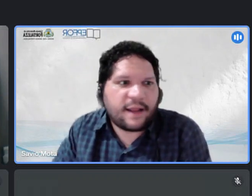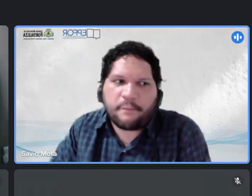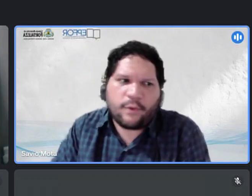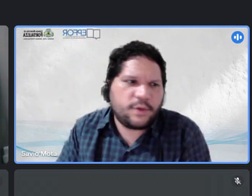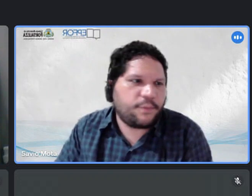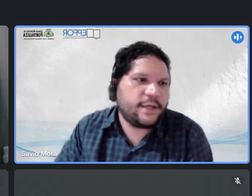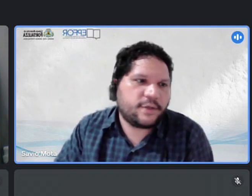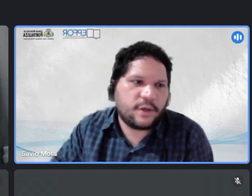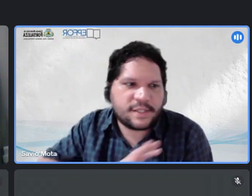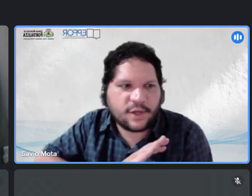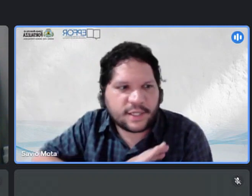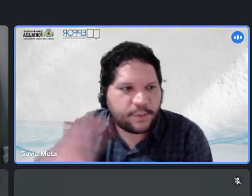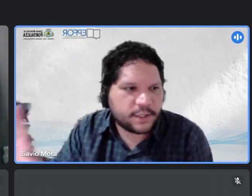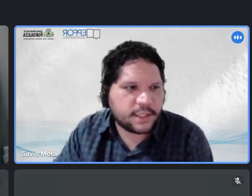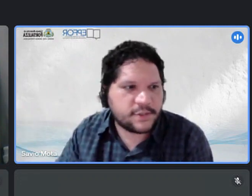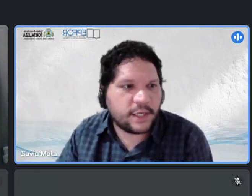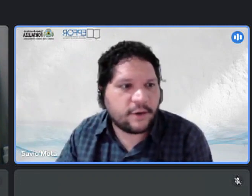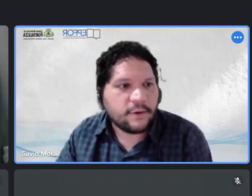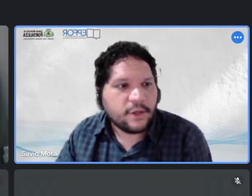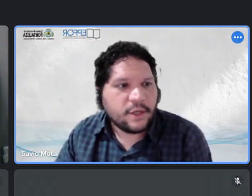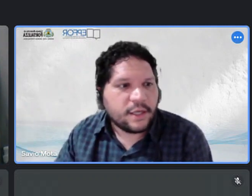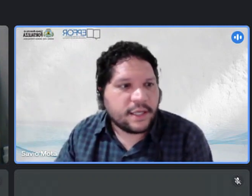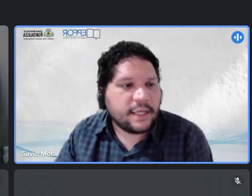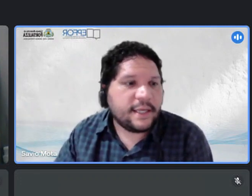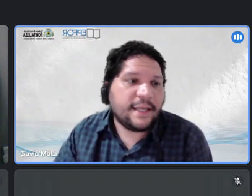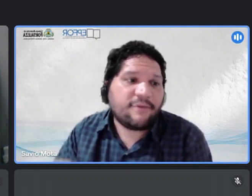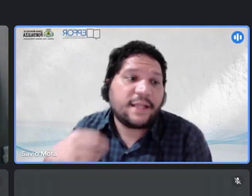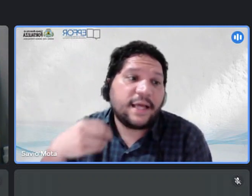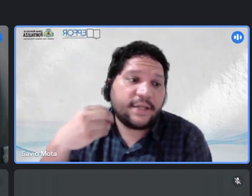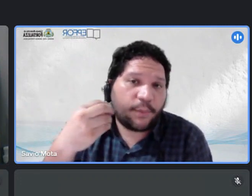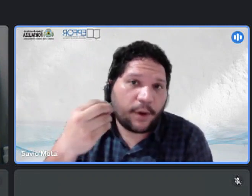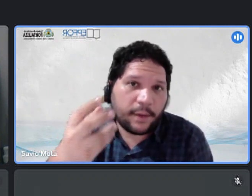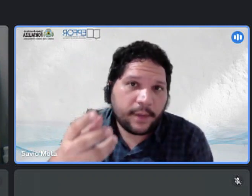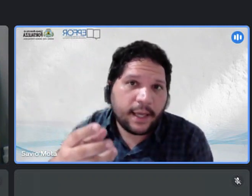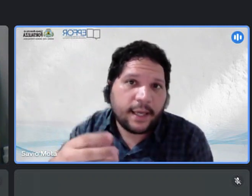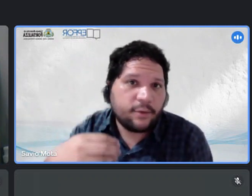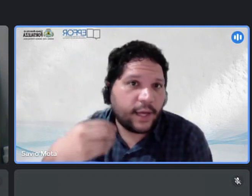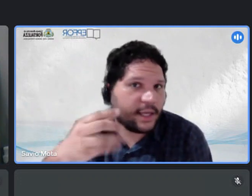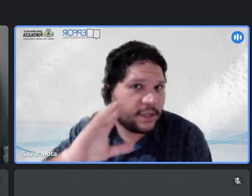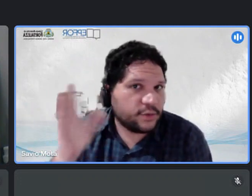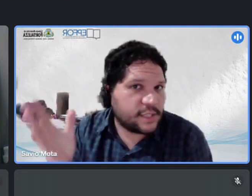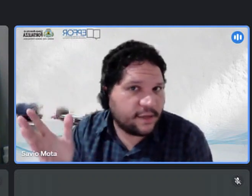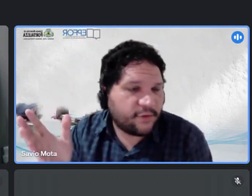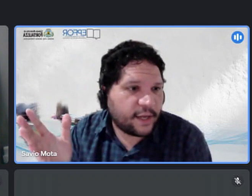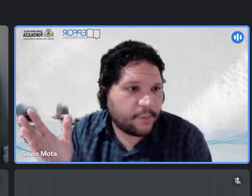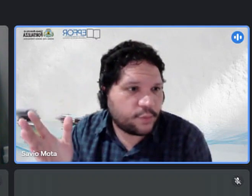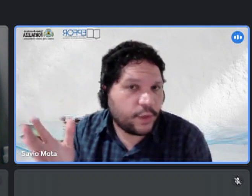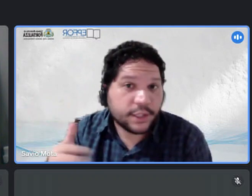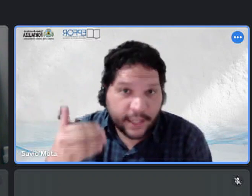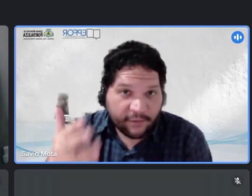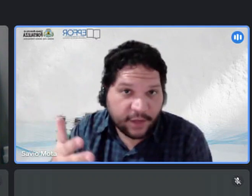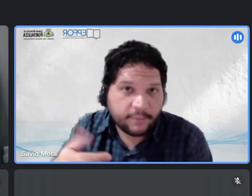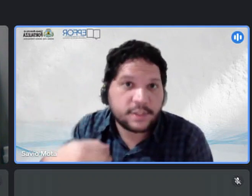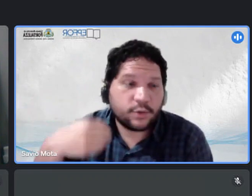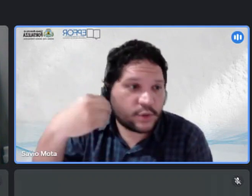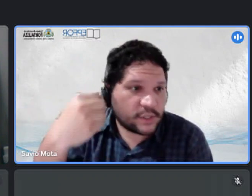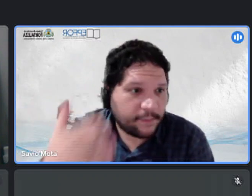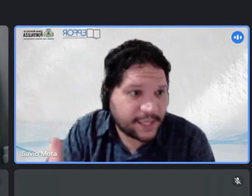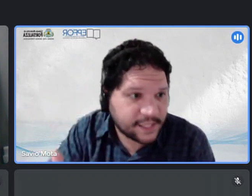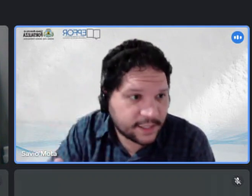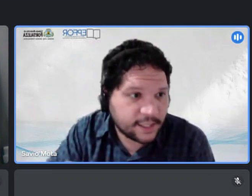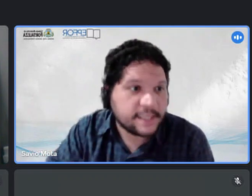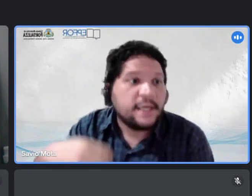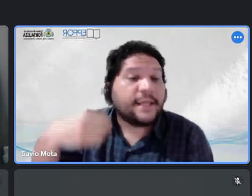né? Falar mal de político, nossa senhora, esporte nacional. E na verdade, o problema não é que não se deve falar mal de político, devemos, são